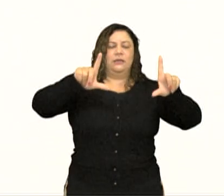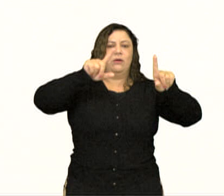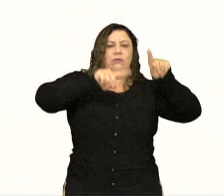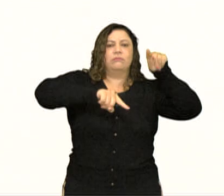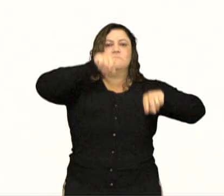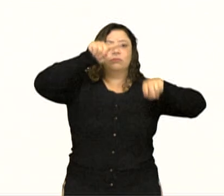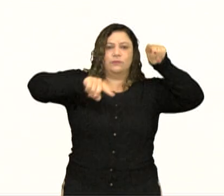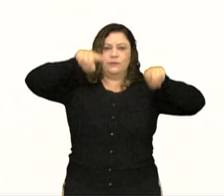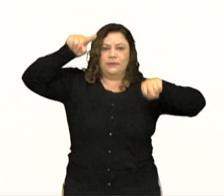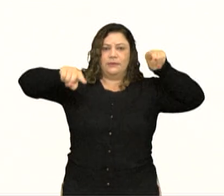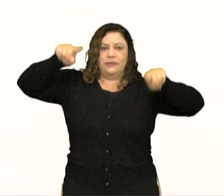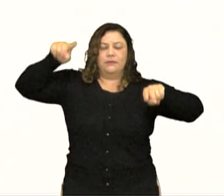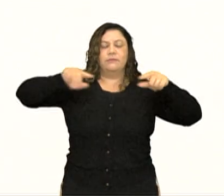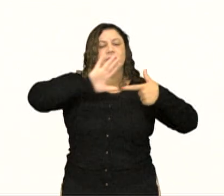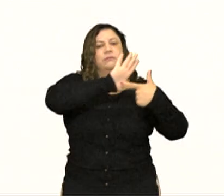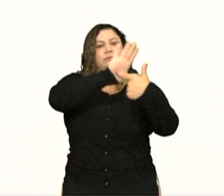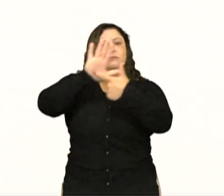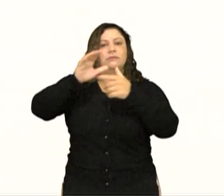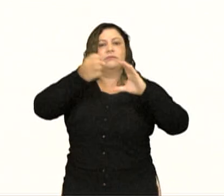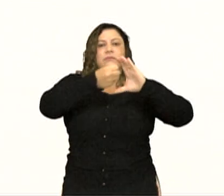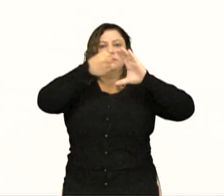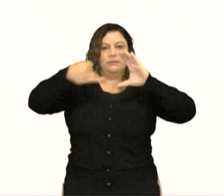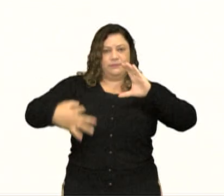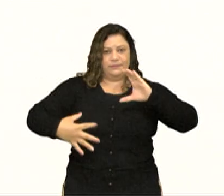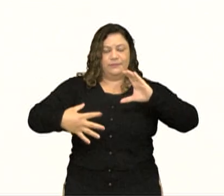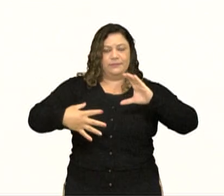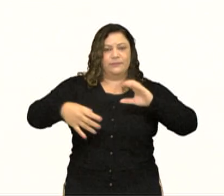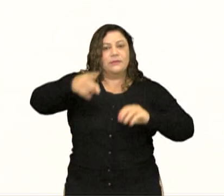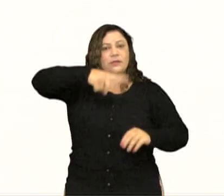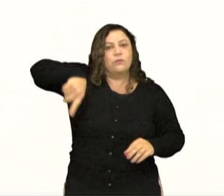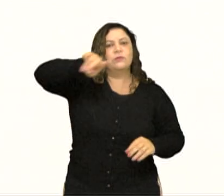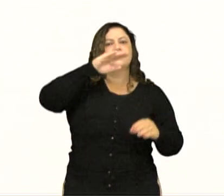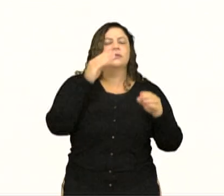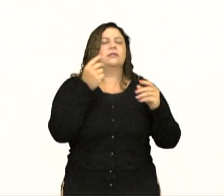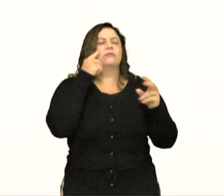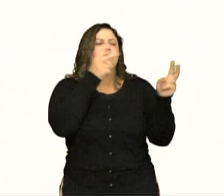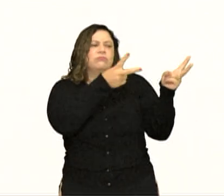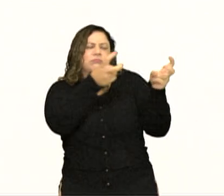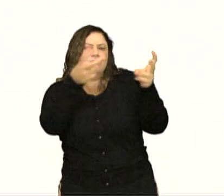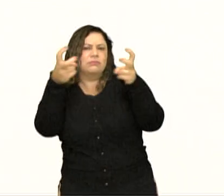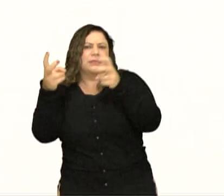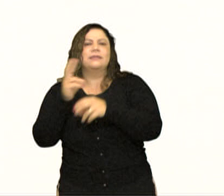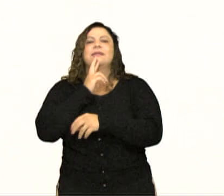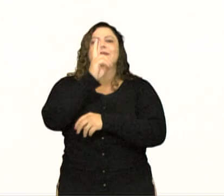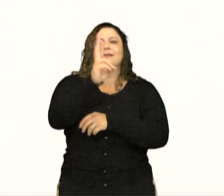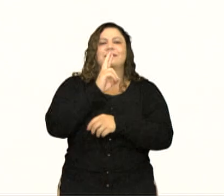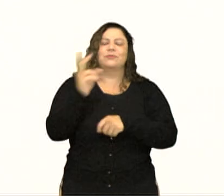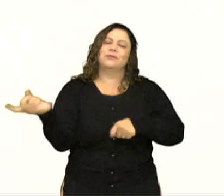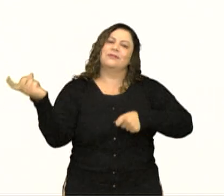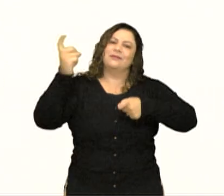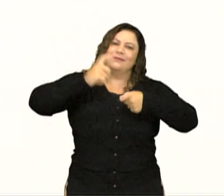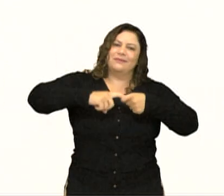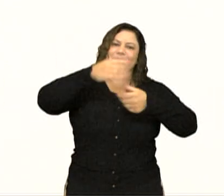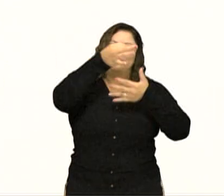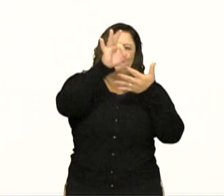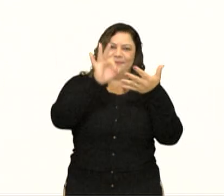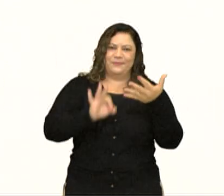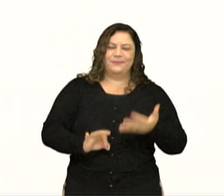vai ilustrar para nós essa característica. Então, vocês vão analisar, vão responder e nós voltamos em seguida com a